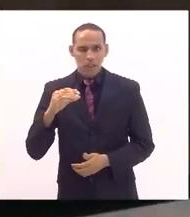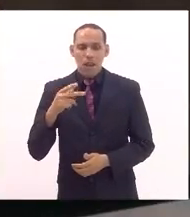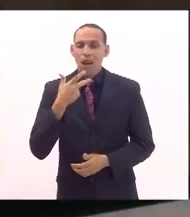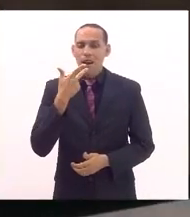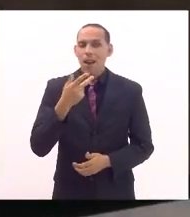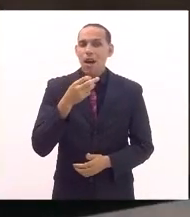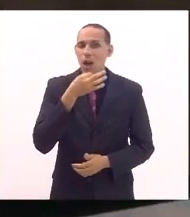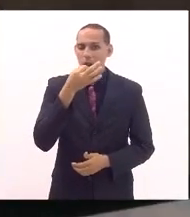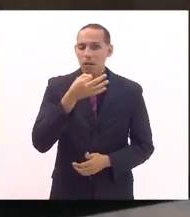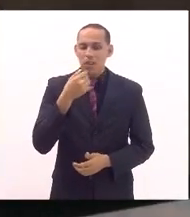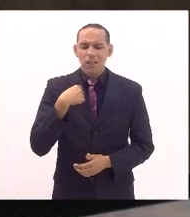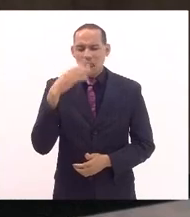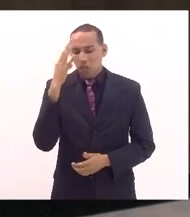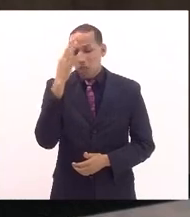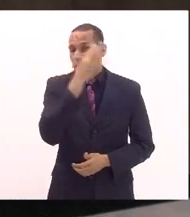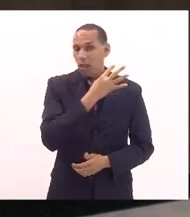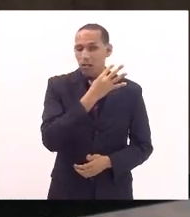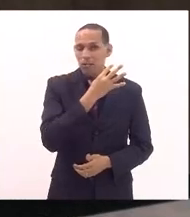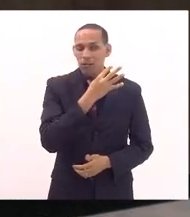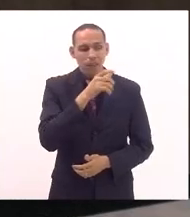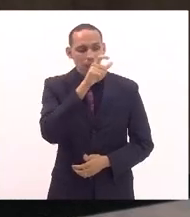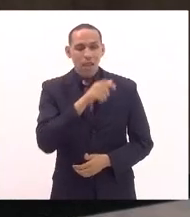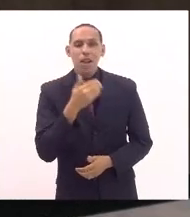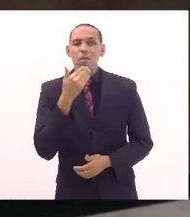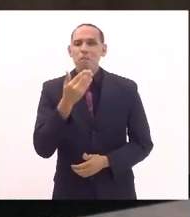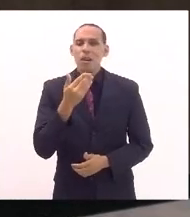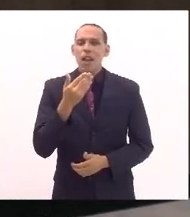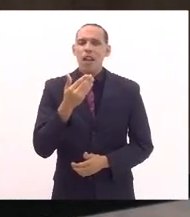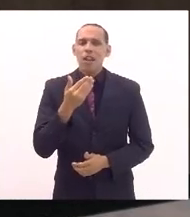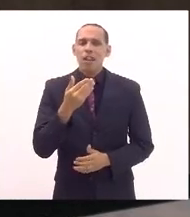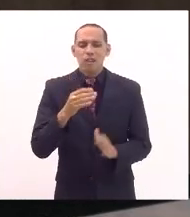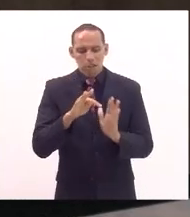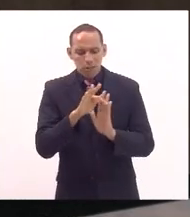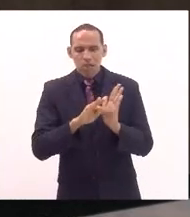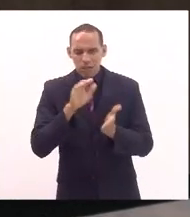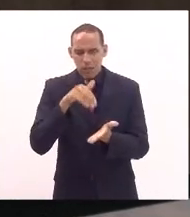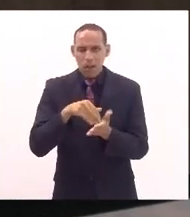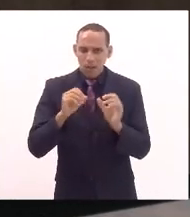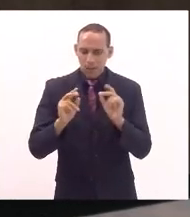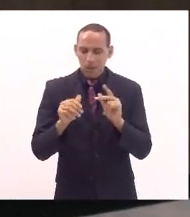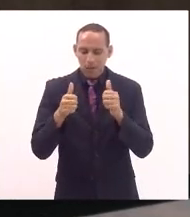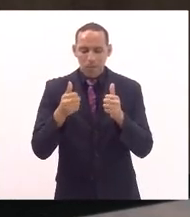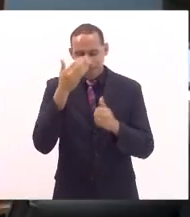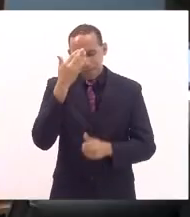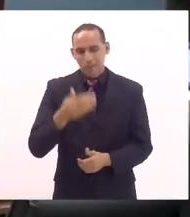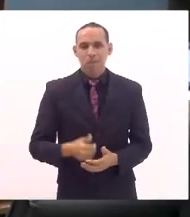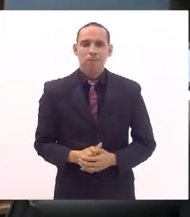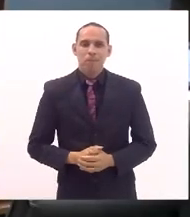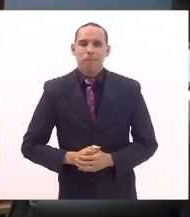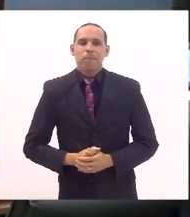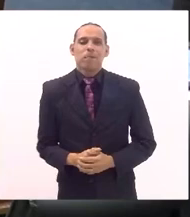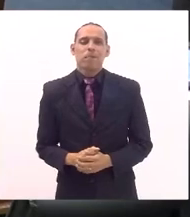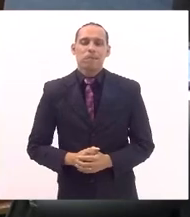eu distrair ele pediu forma Afinal de redação aqui ó